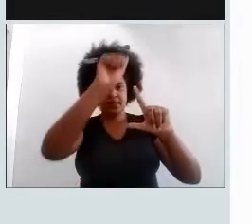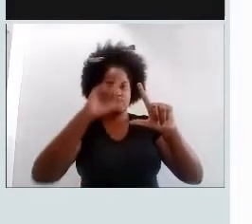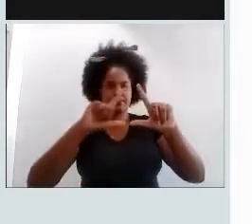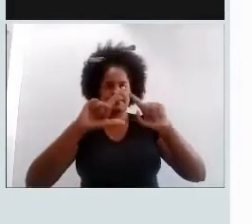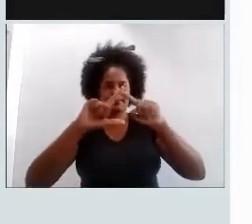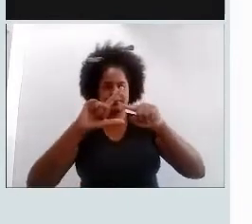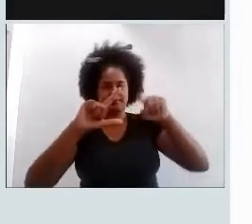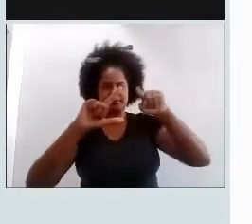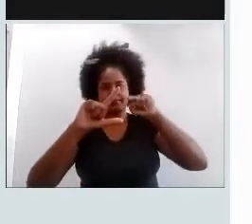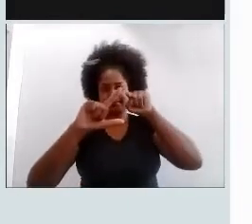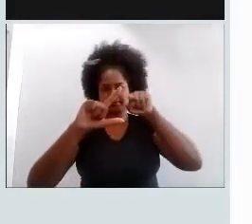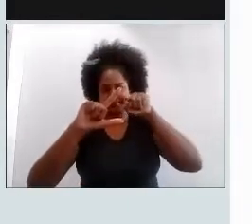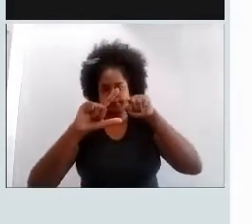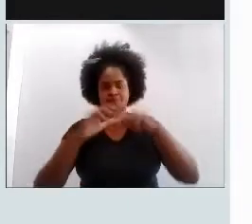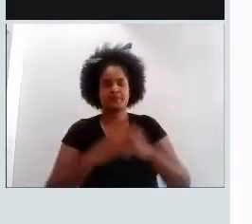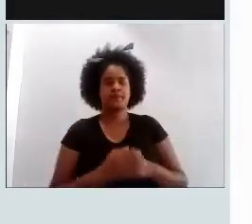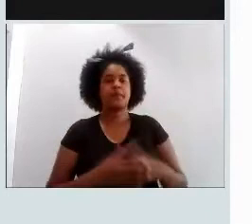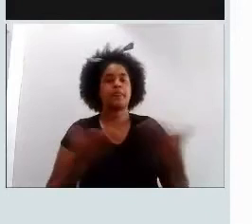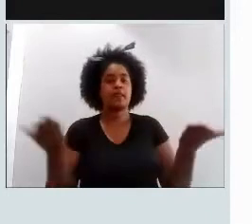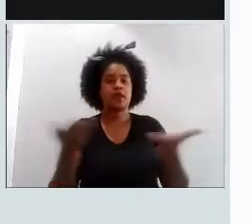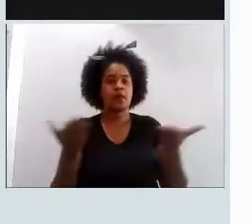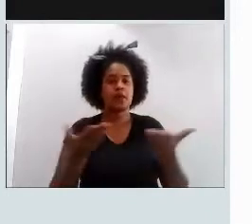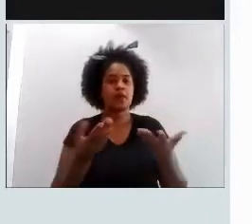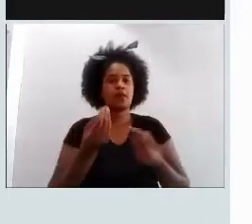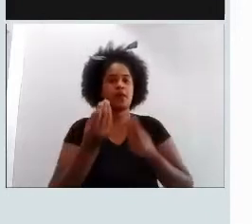Classificação dos triângulos.